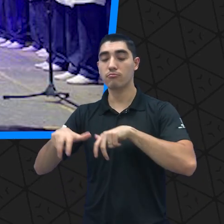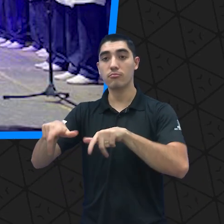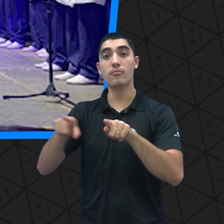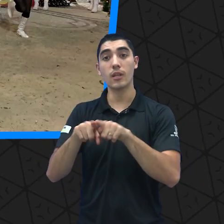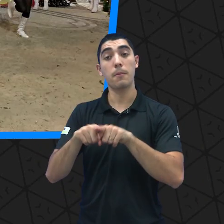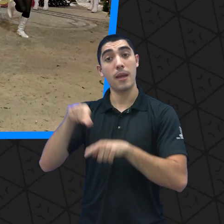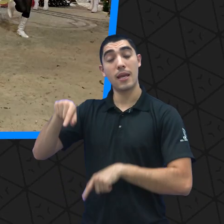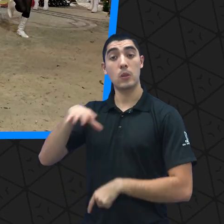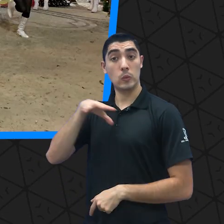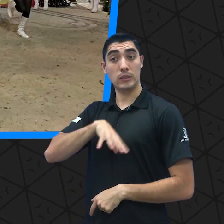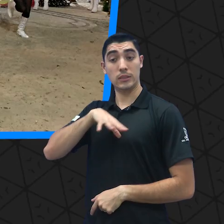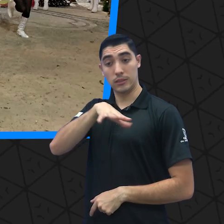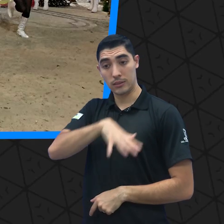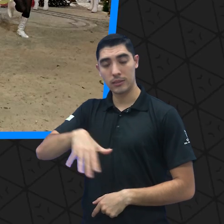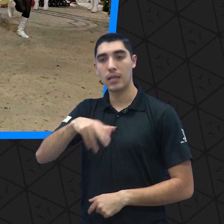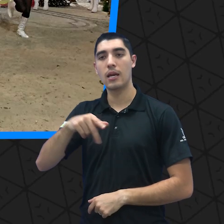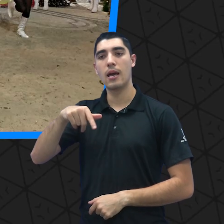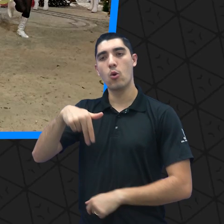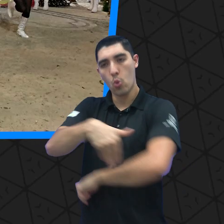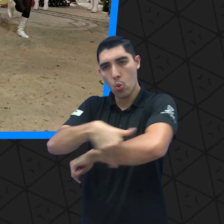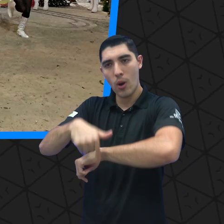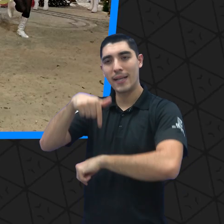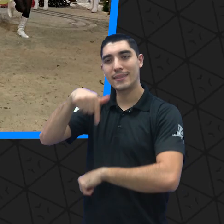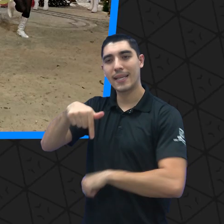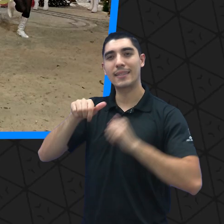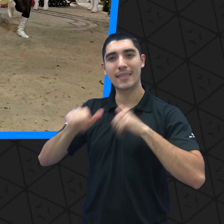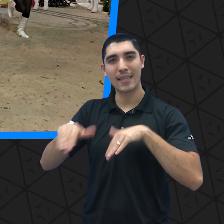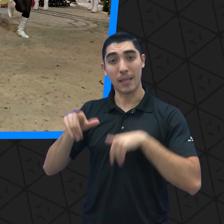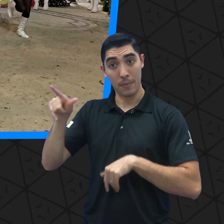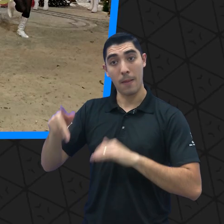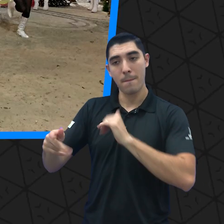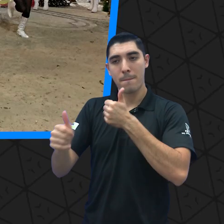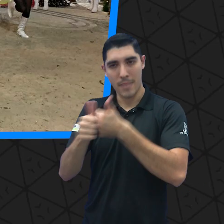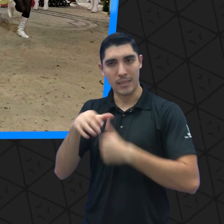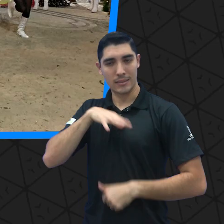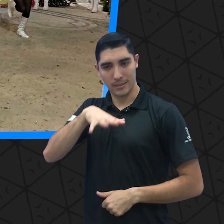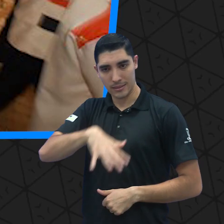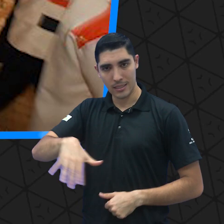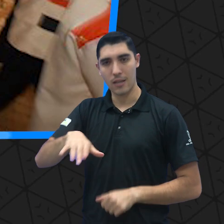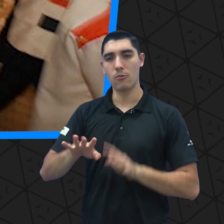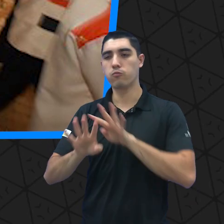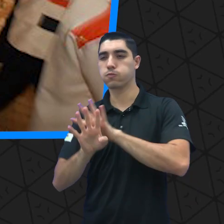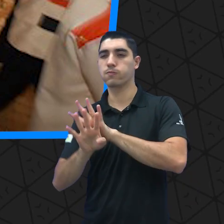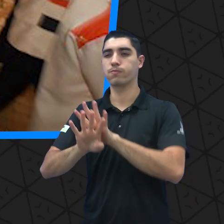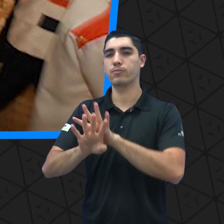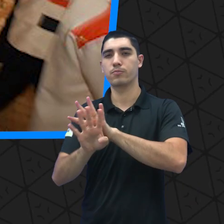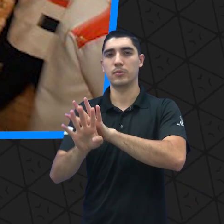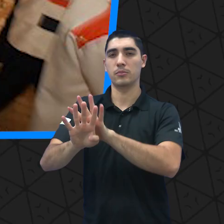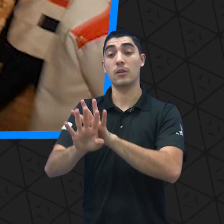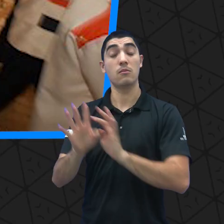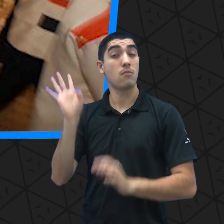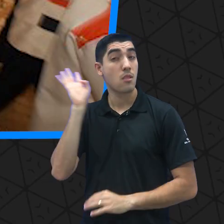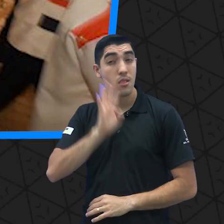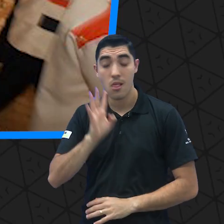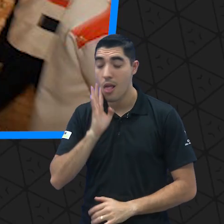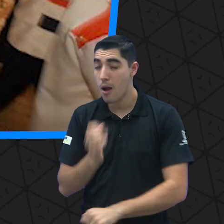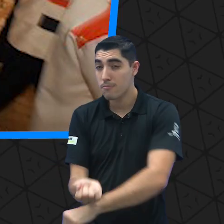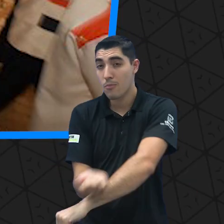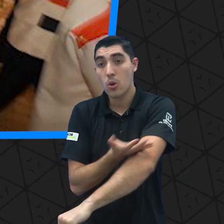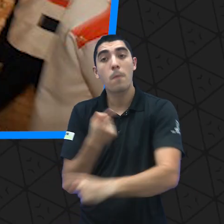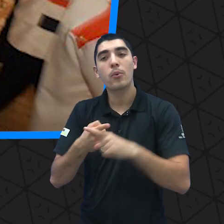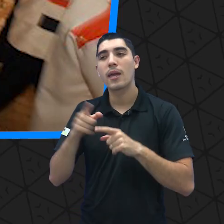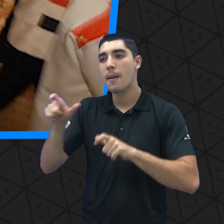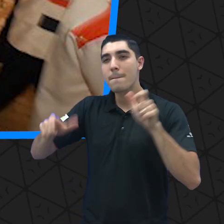tocamos no Calçadão, na rua 7 de setembro ali no Calçadão. E aí a primeira vez que nós fizemos isso foi emocionante, porque assim, os lojistas, o